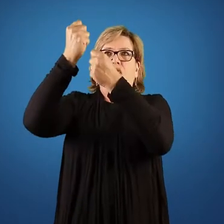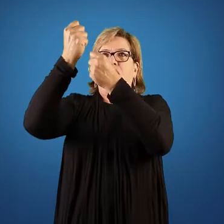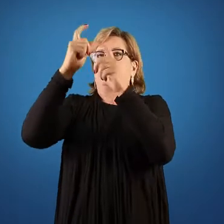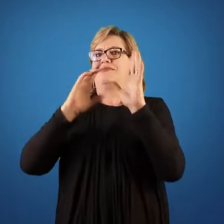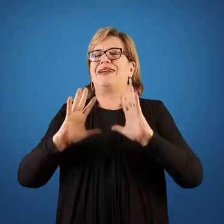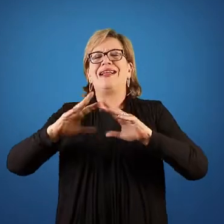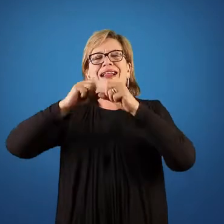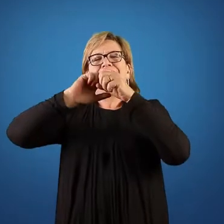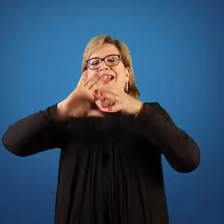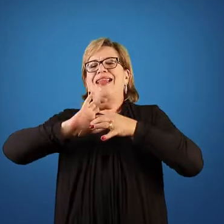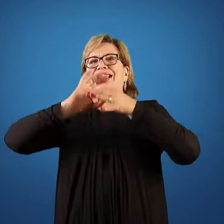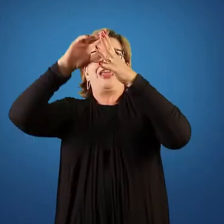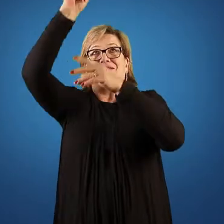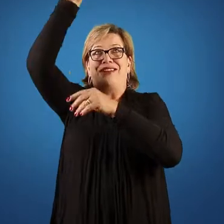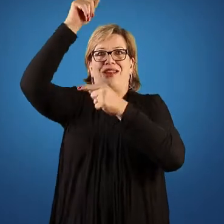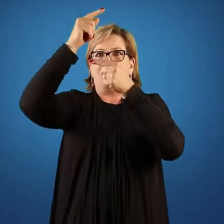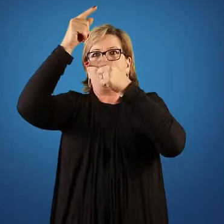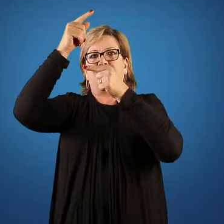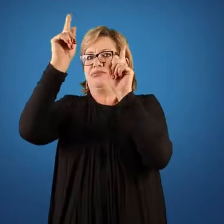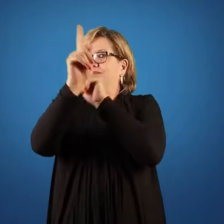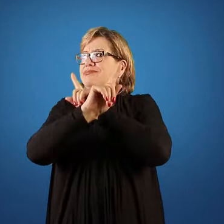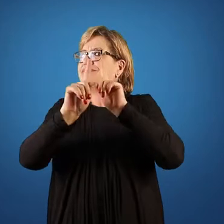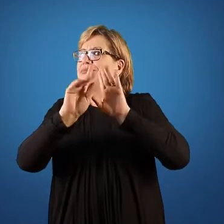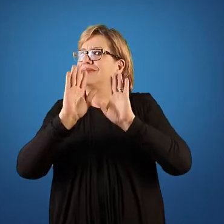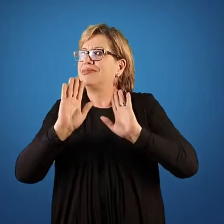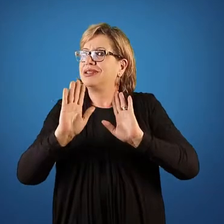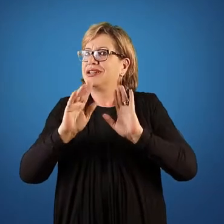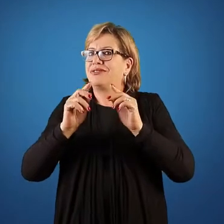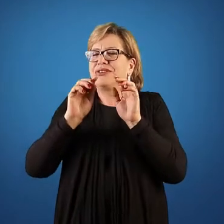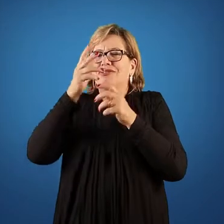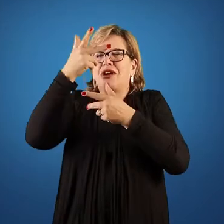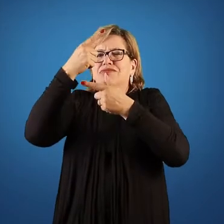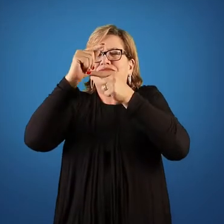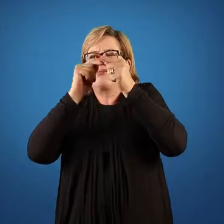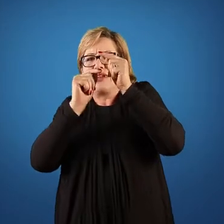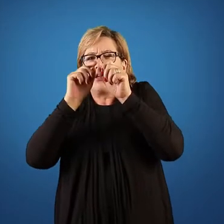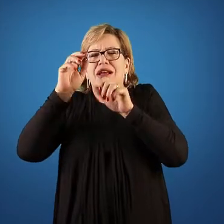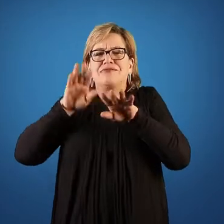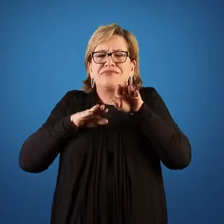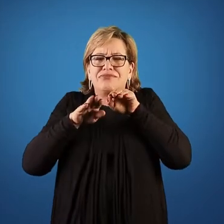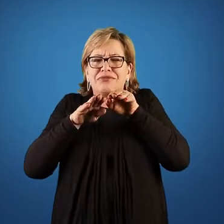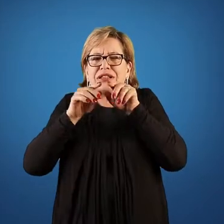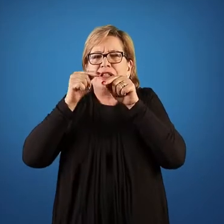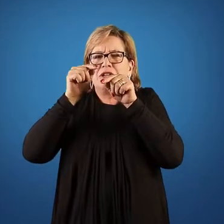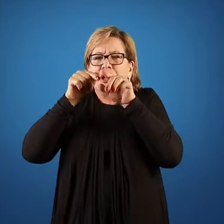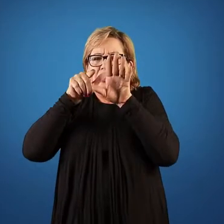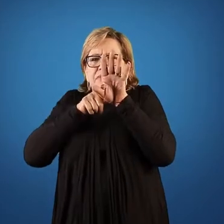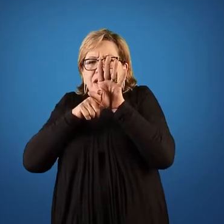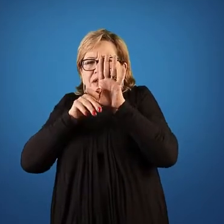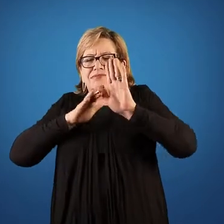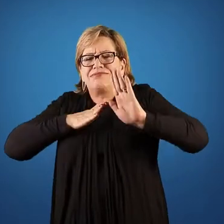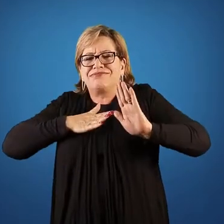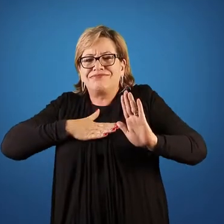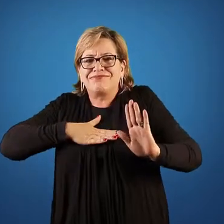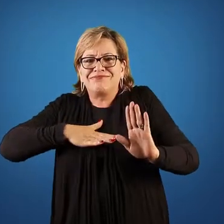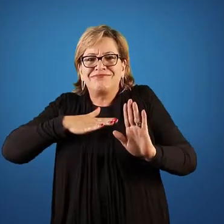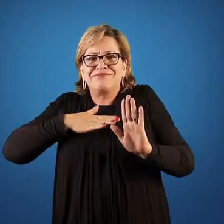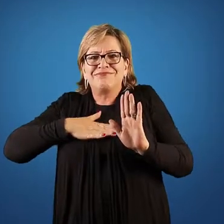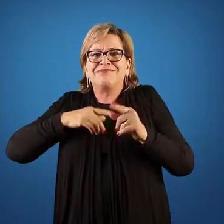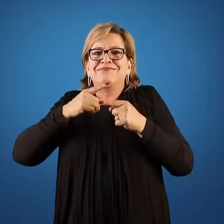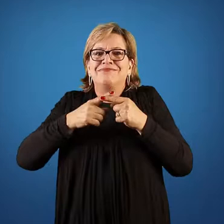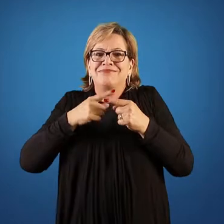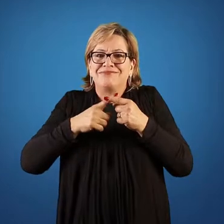soltem lá de cima, que vão realizando o movimento, né, soltando o pé devagarinho, porque